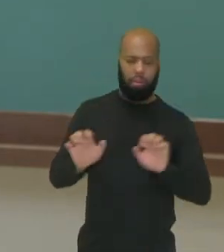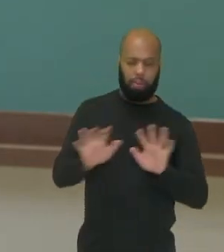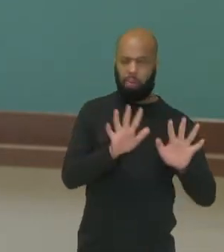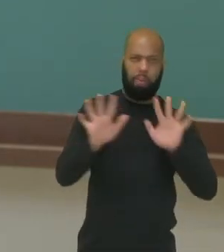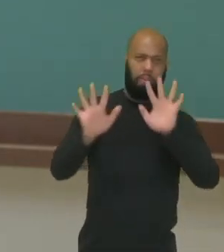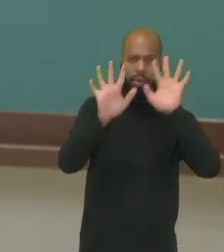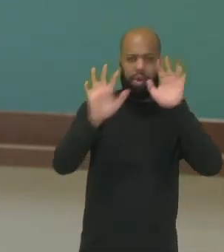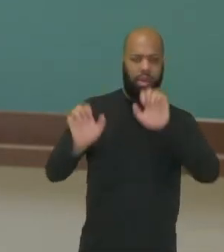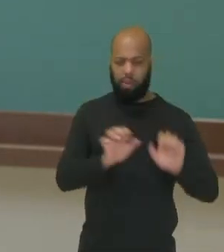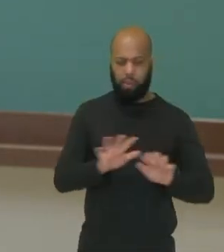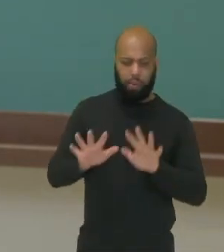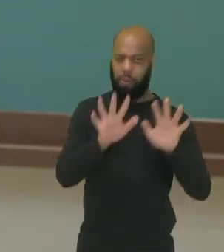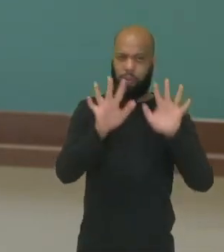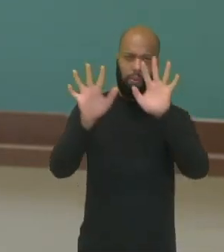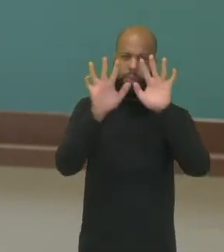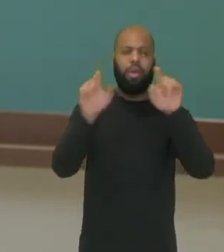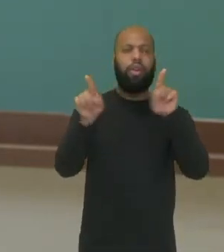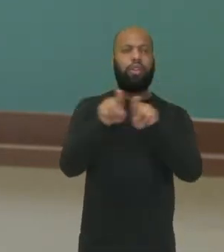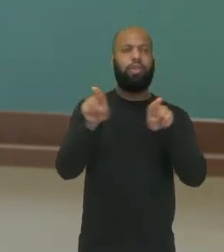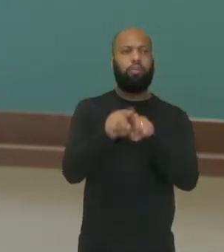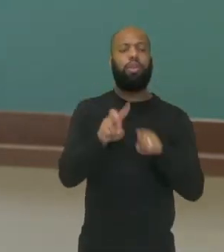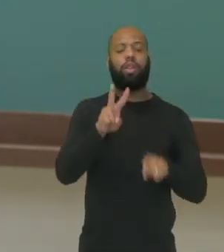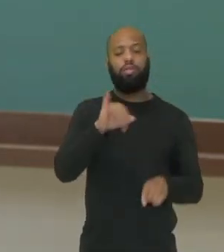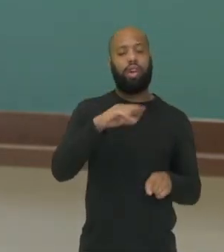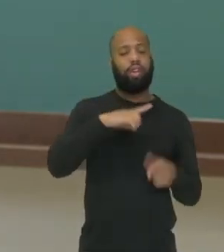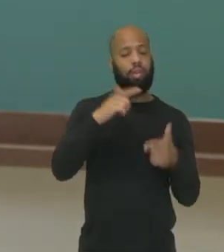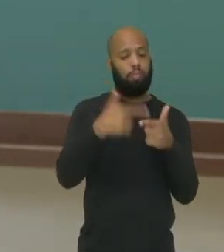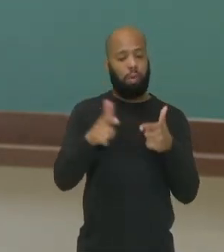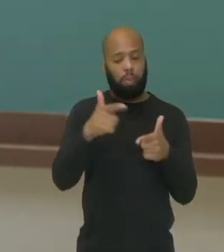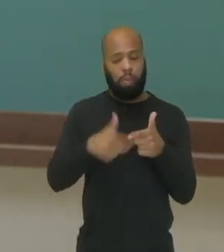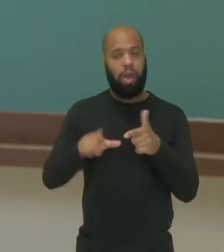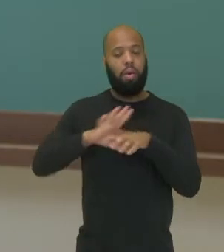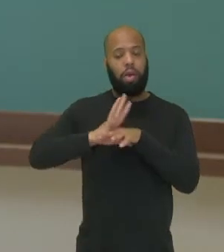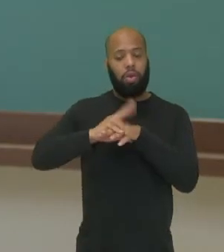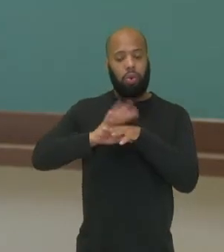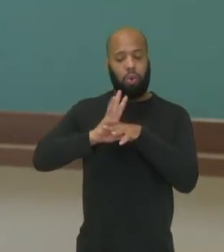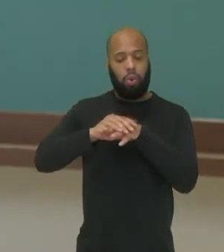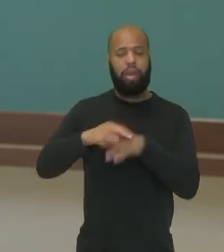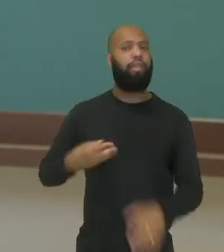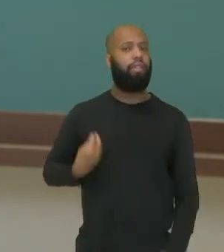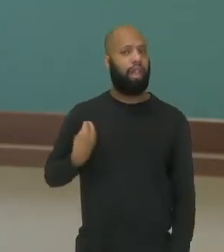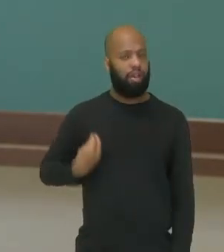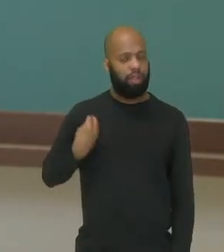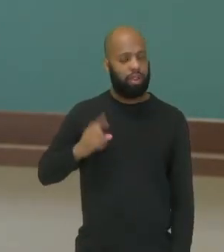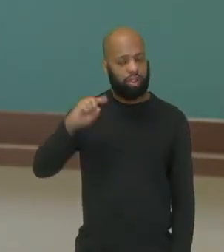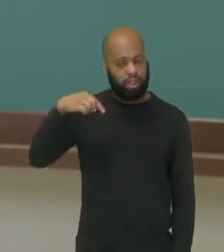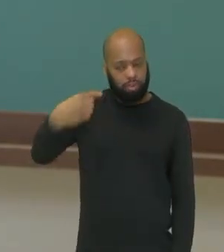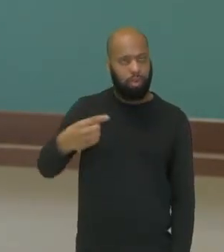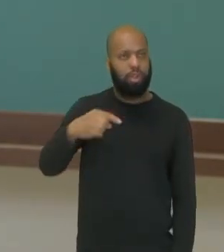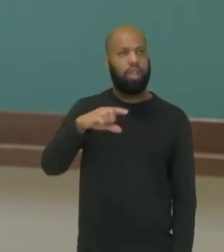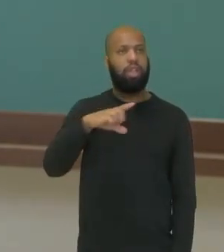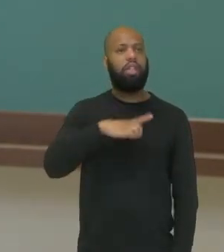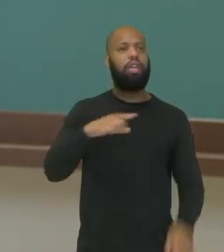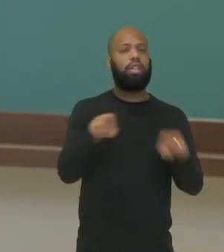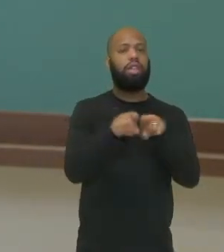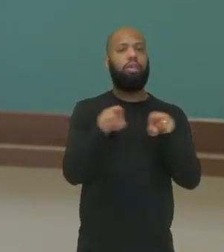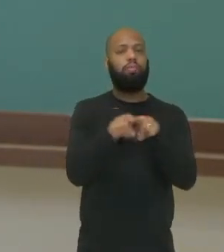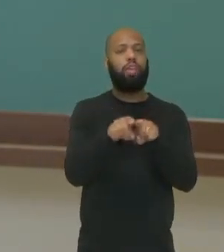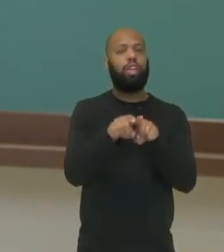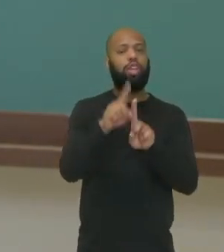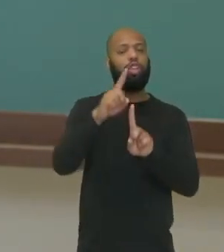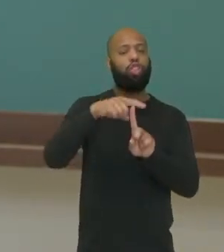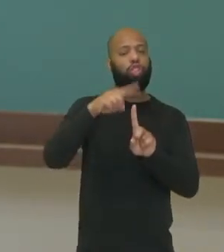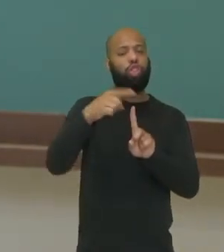aí vai contribuir, né, com doenças, incidência de doenças na nossa vida. A gente observa outro tipo de poluição também, que é